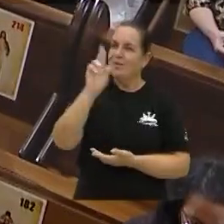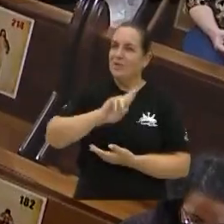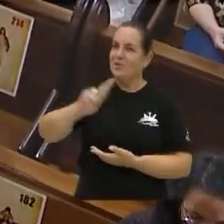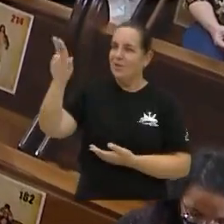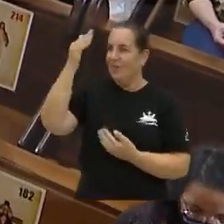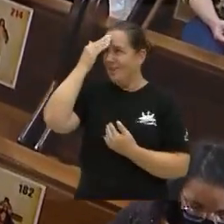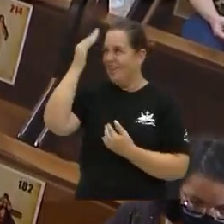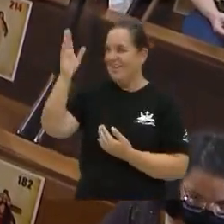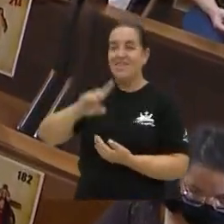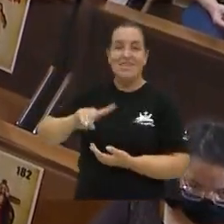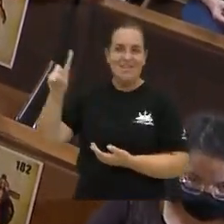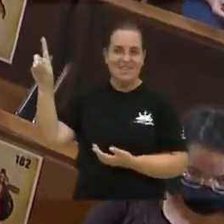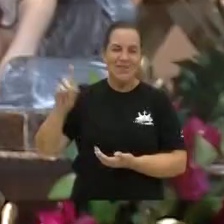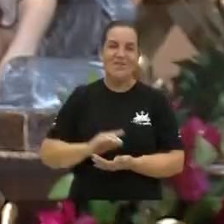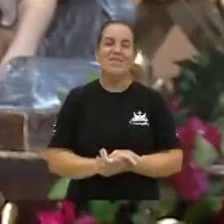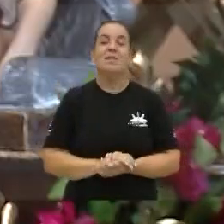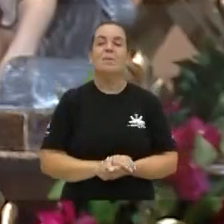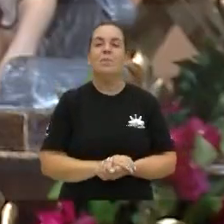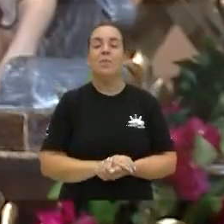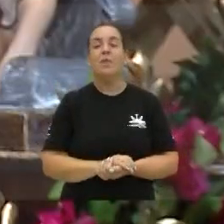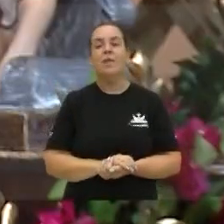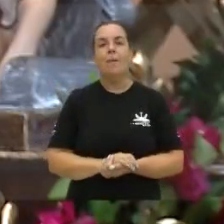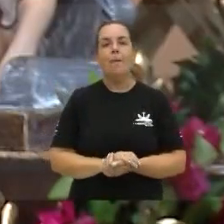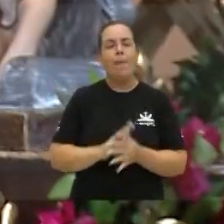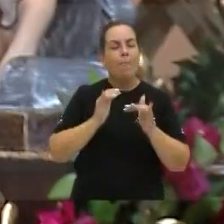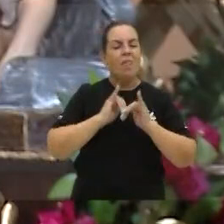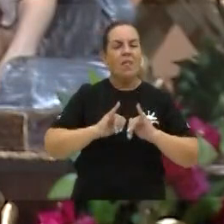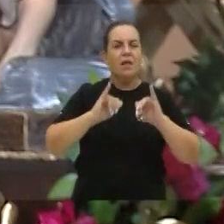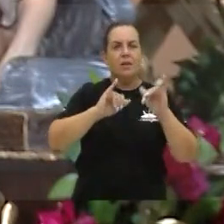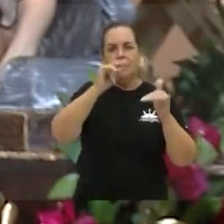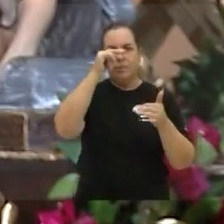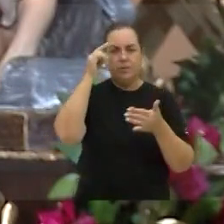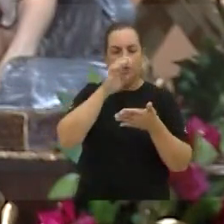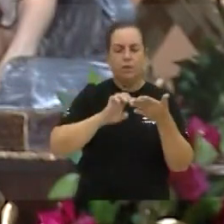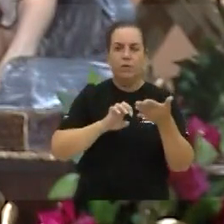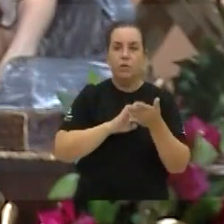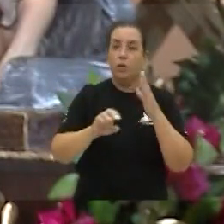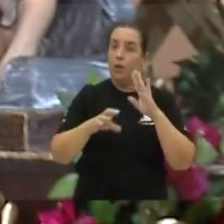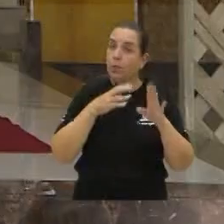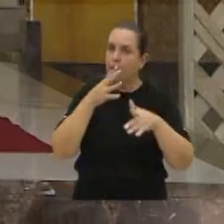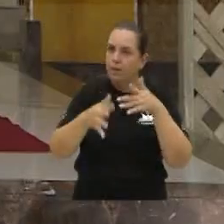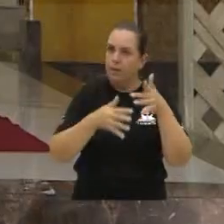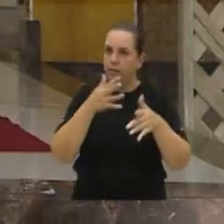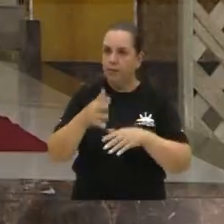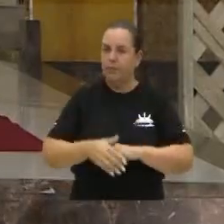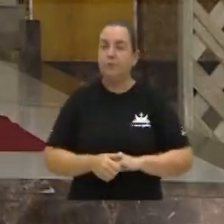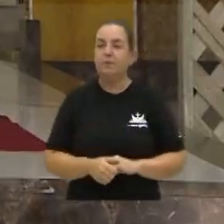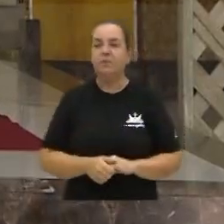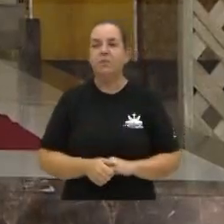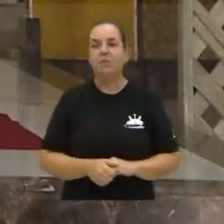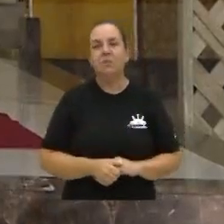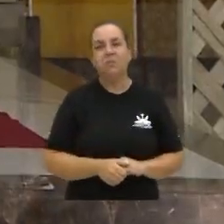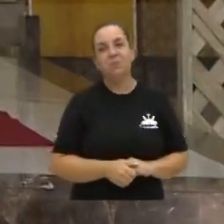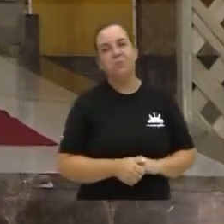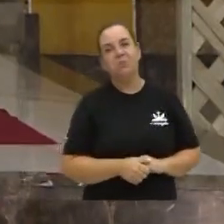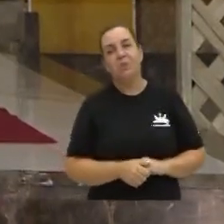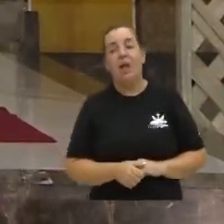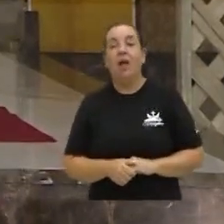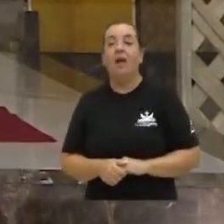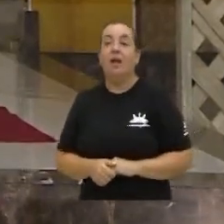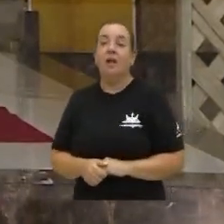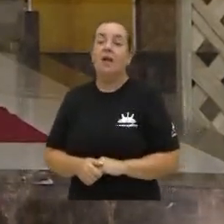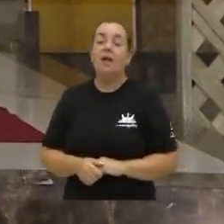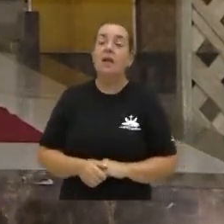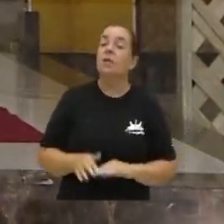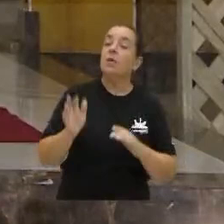Senhor. Graças a Deus. Aclamemos o Santo Evangelho cantando.